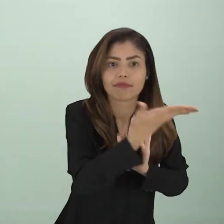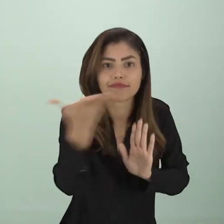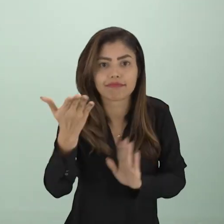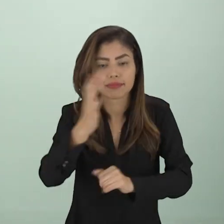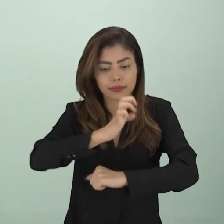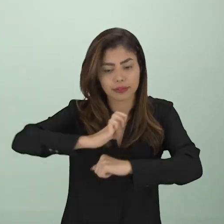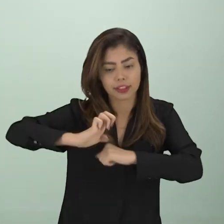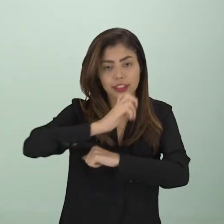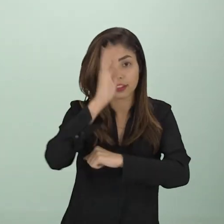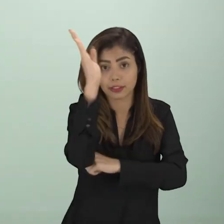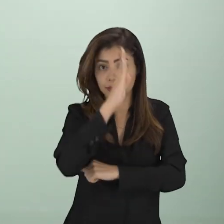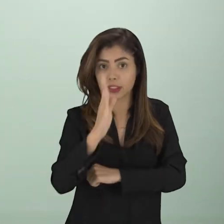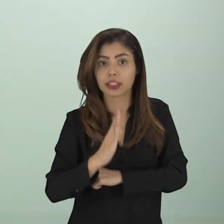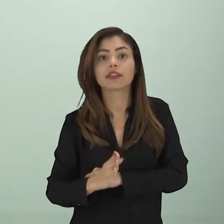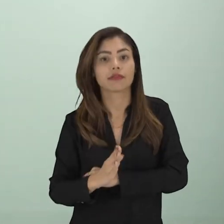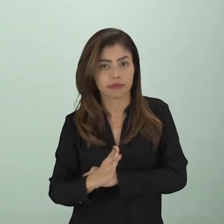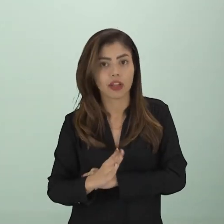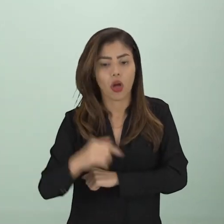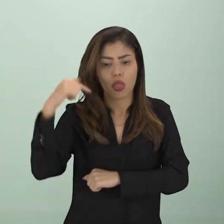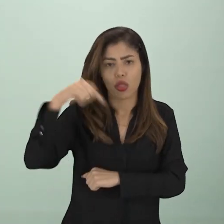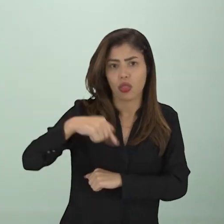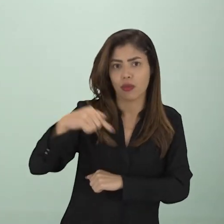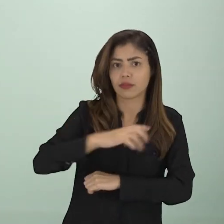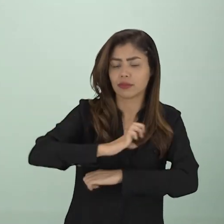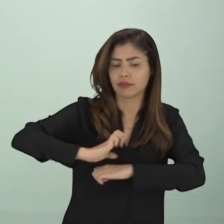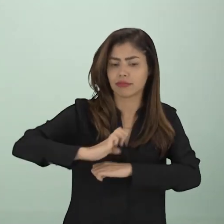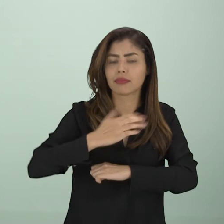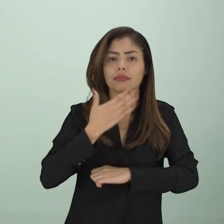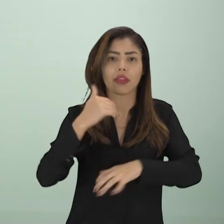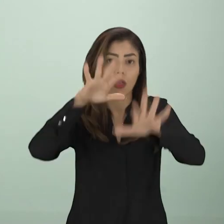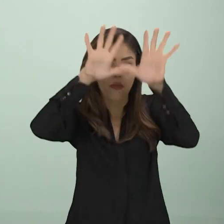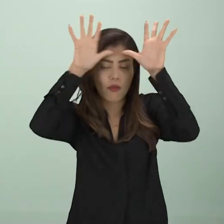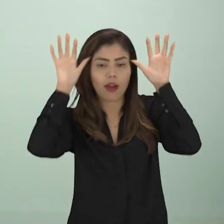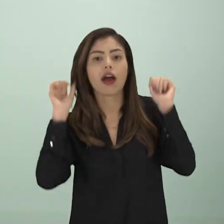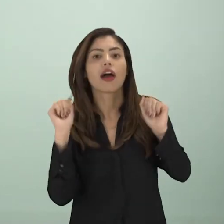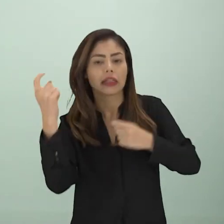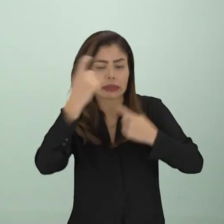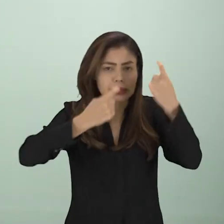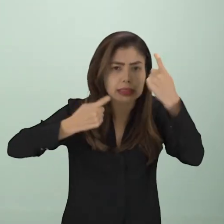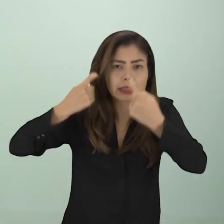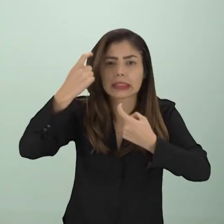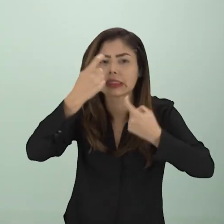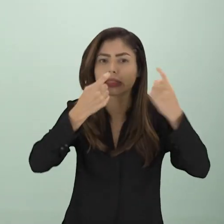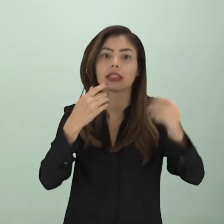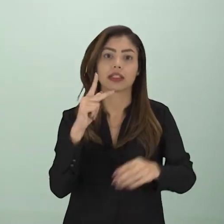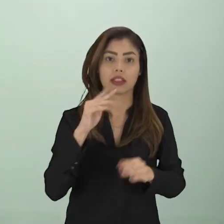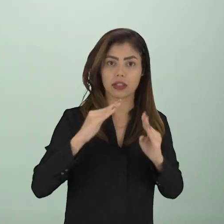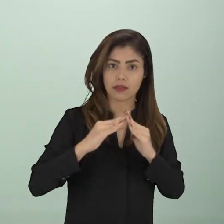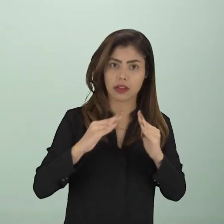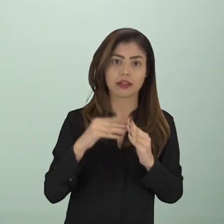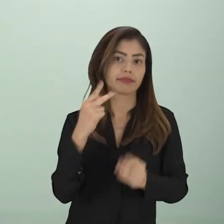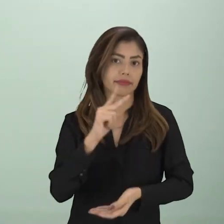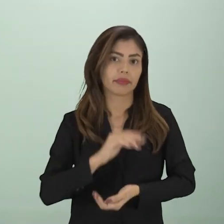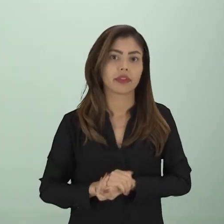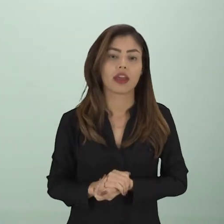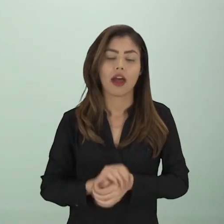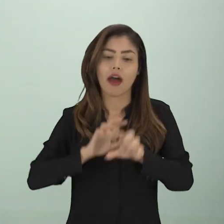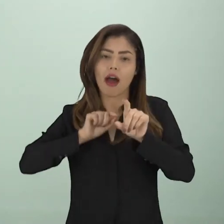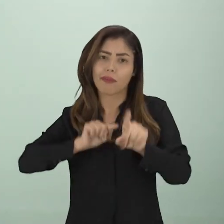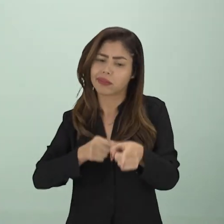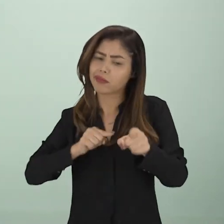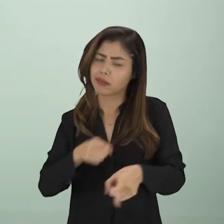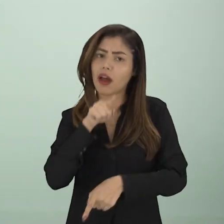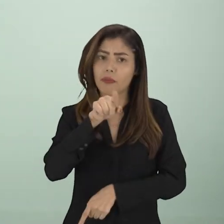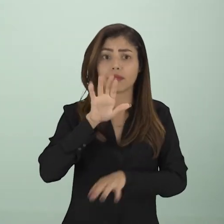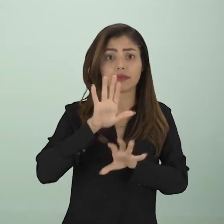nosso país que o nosso estado está se preocupando com a educação, está se preocupando com você que está aí na sua casa. Então eu deixo esse desafio